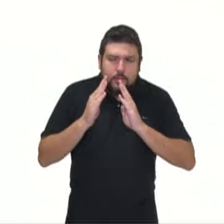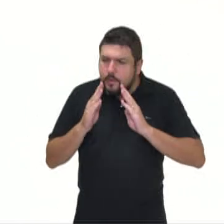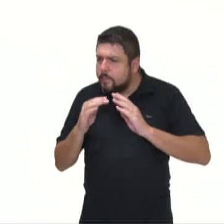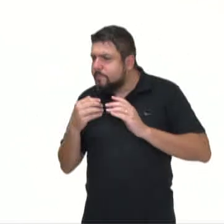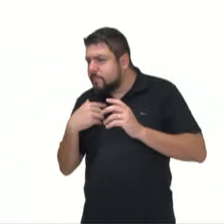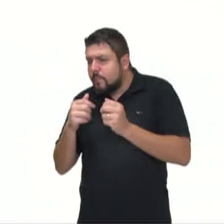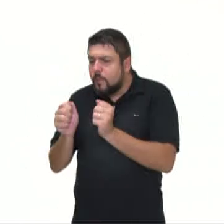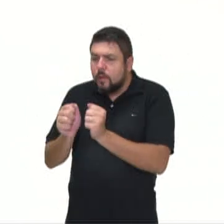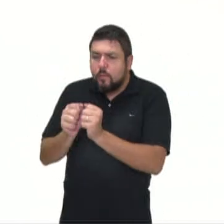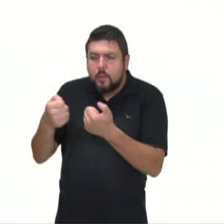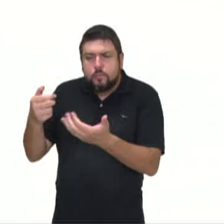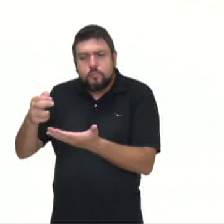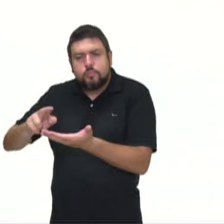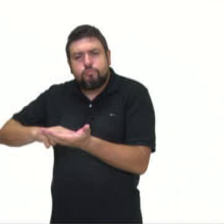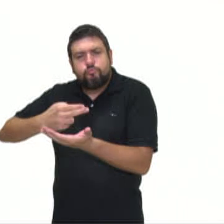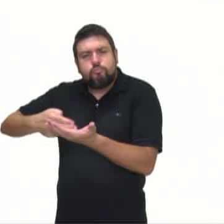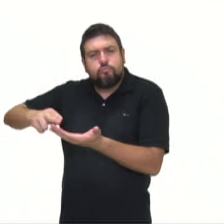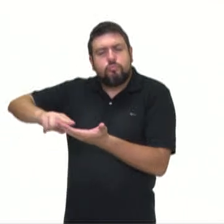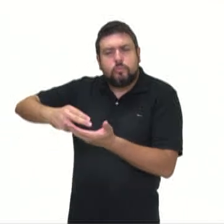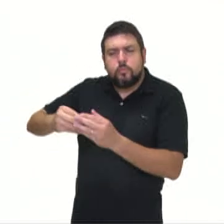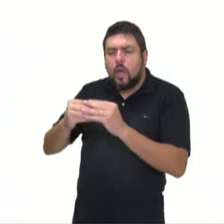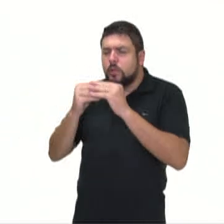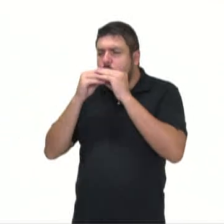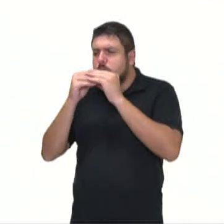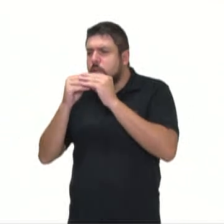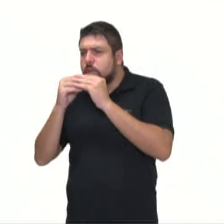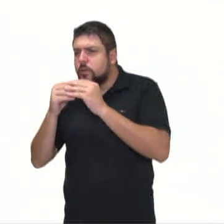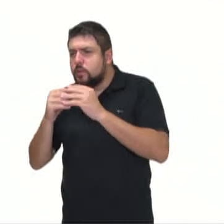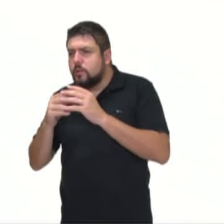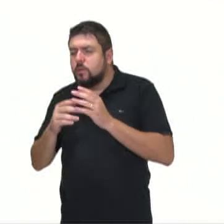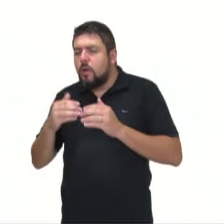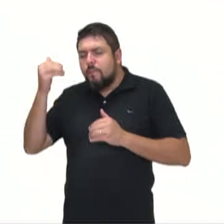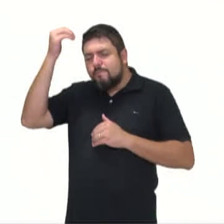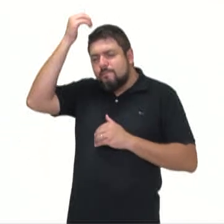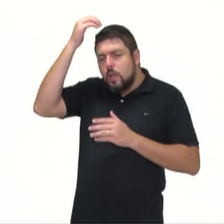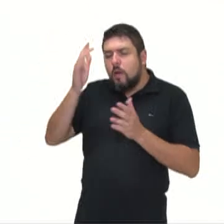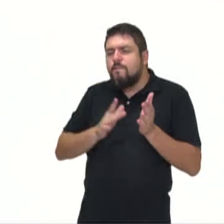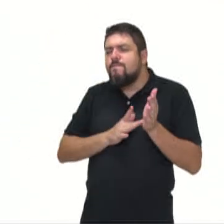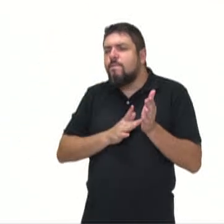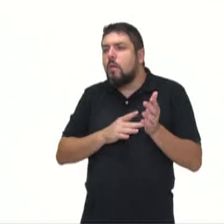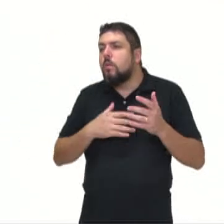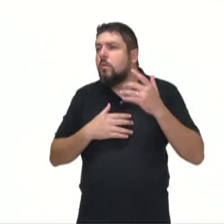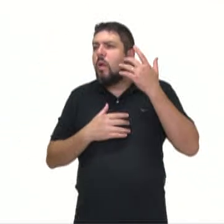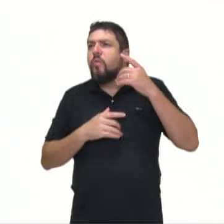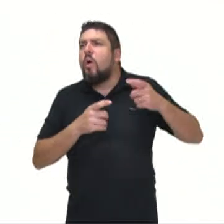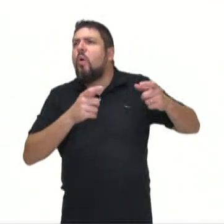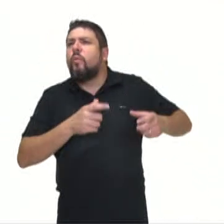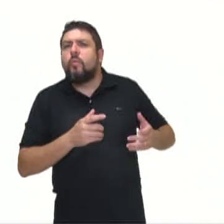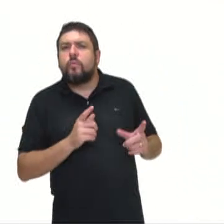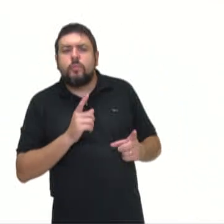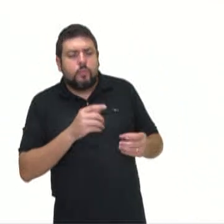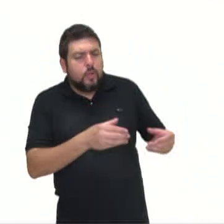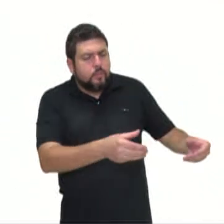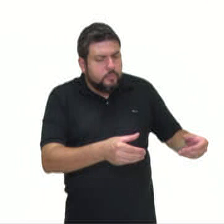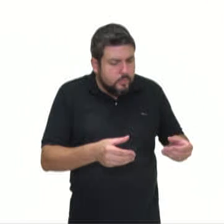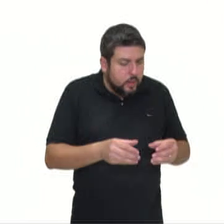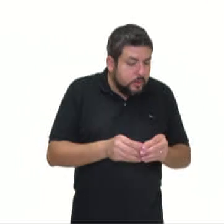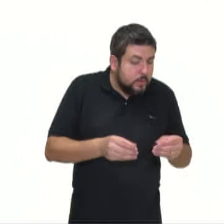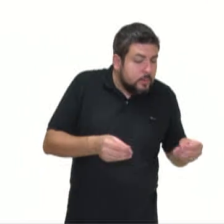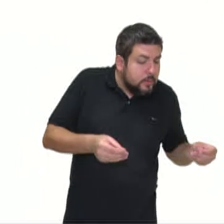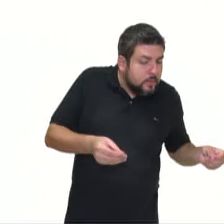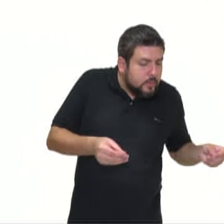pão com manteiga. Fingi que não sabia onde guardar o livro. Achava-o, abria-o por alguns